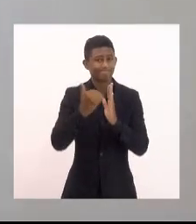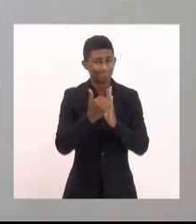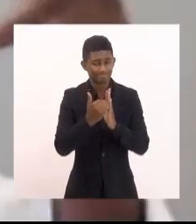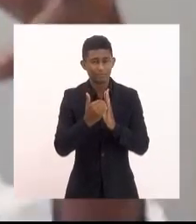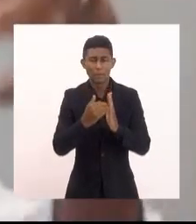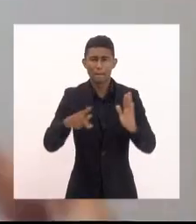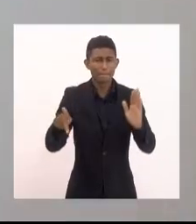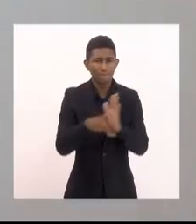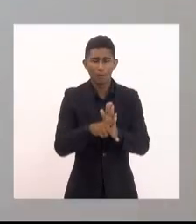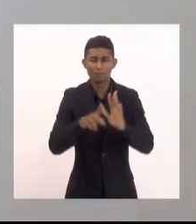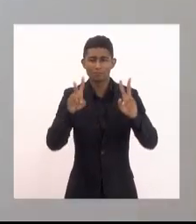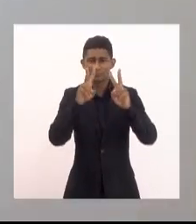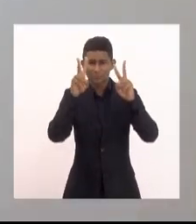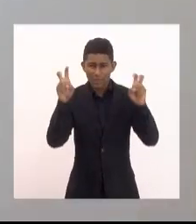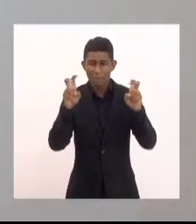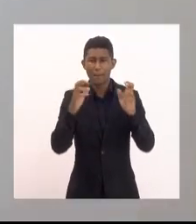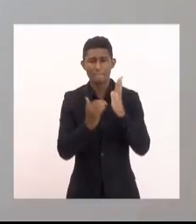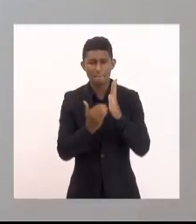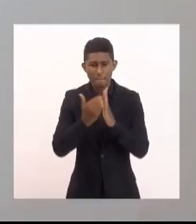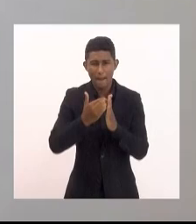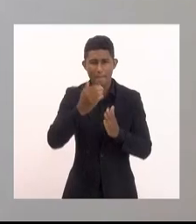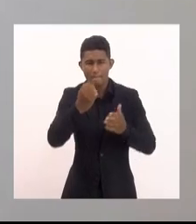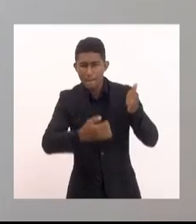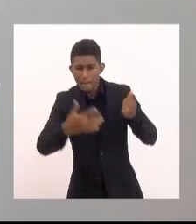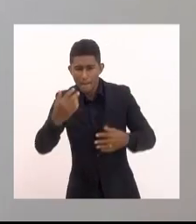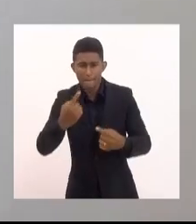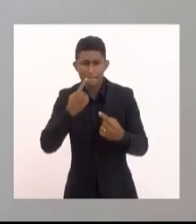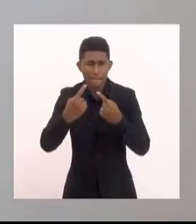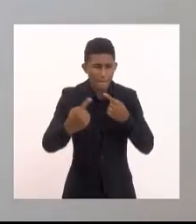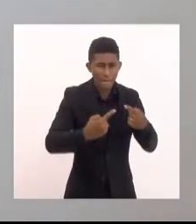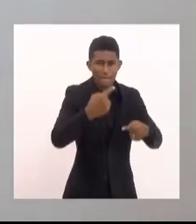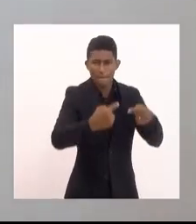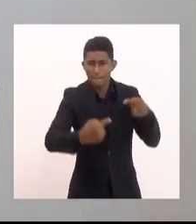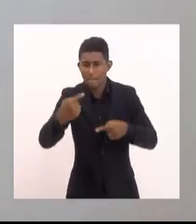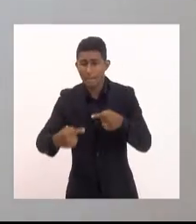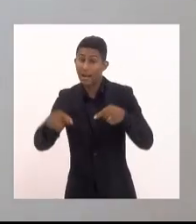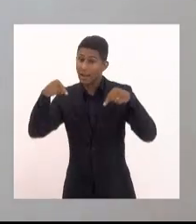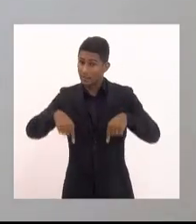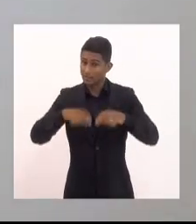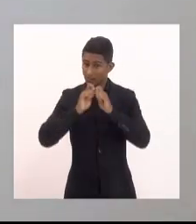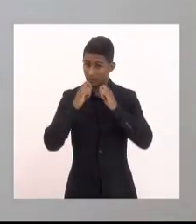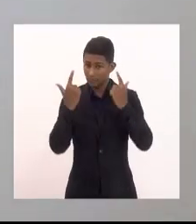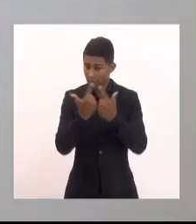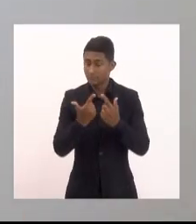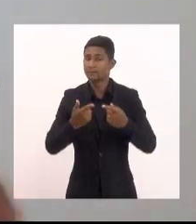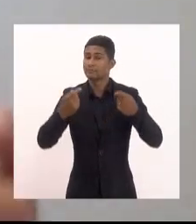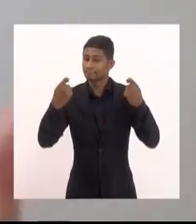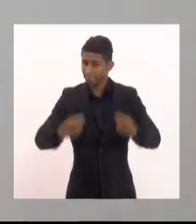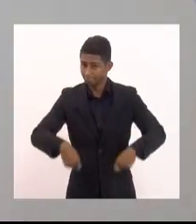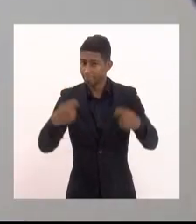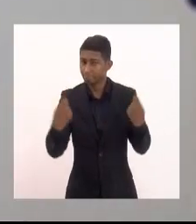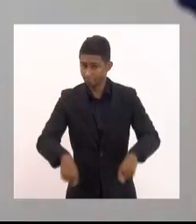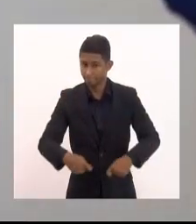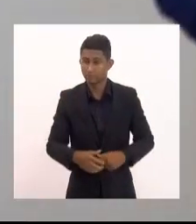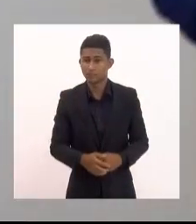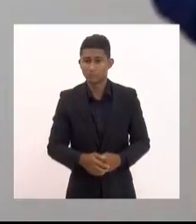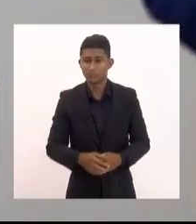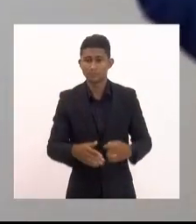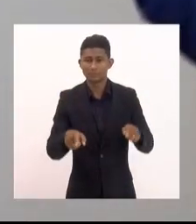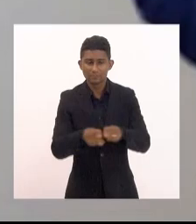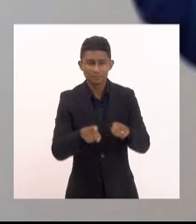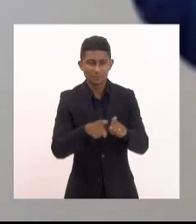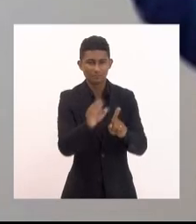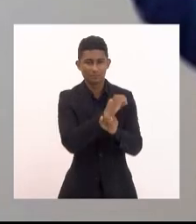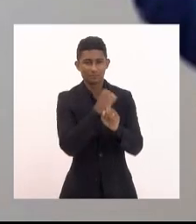específica para tratar exatamente com a LERJ, com órgãos da